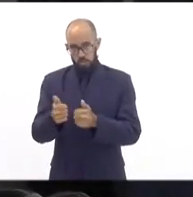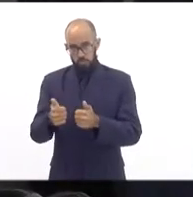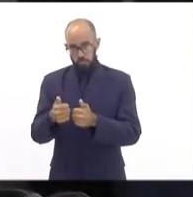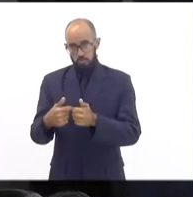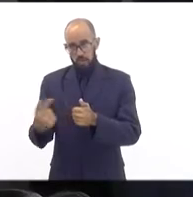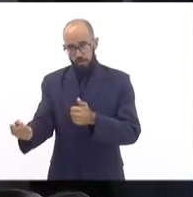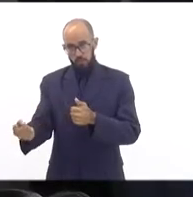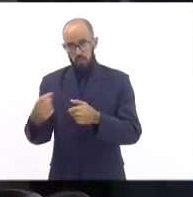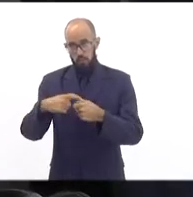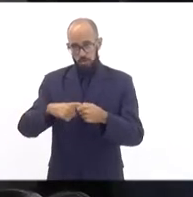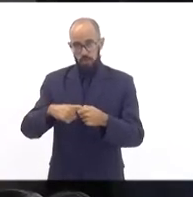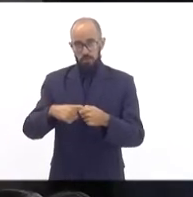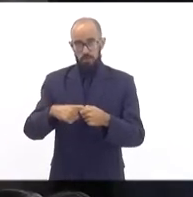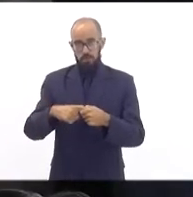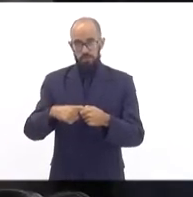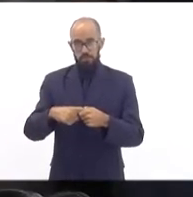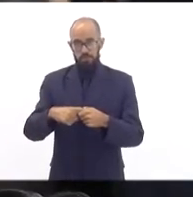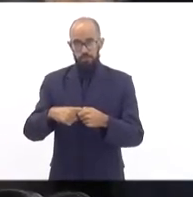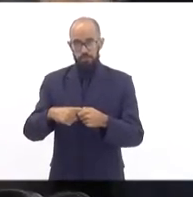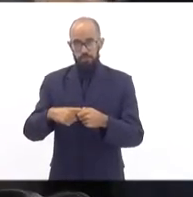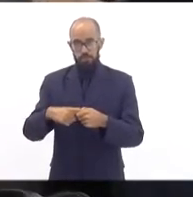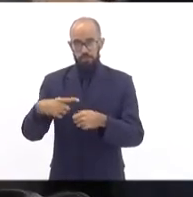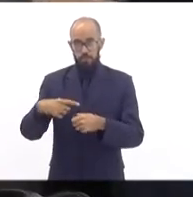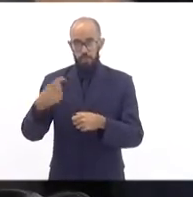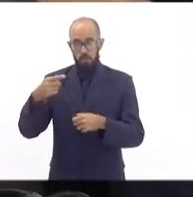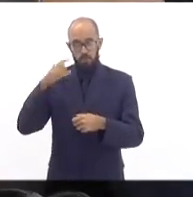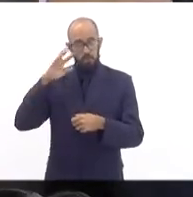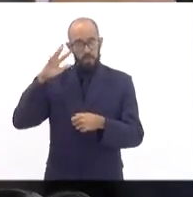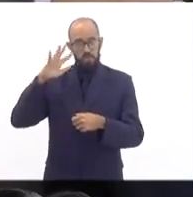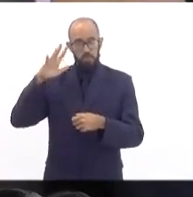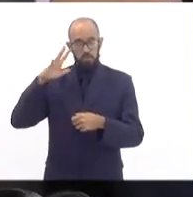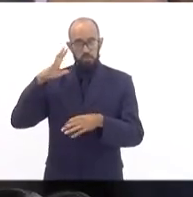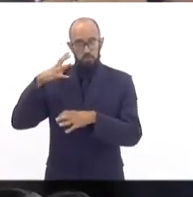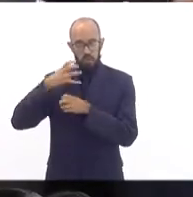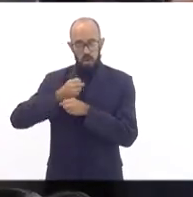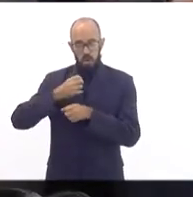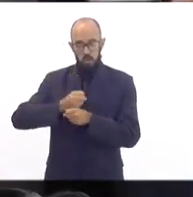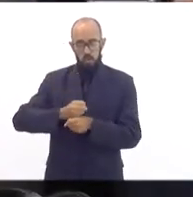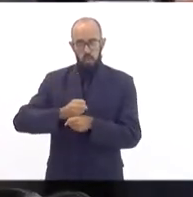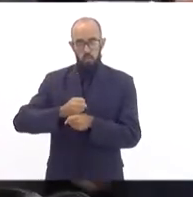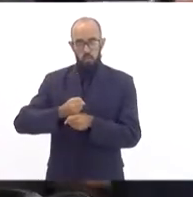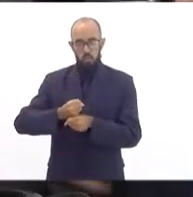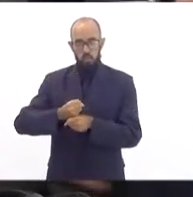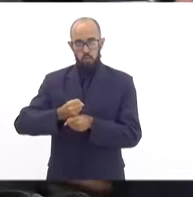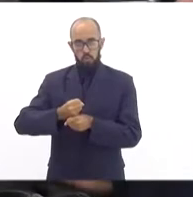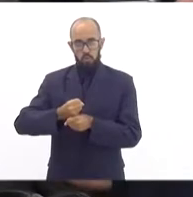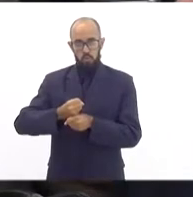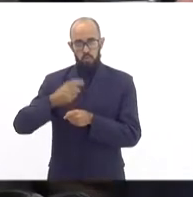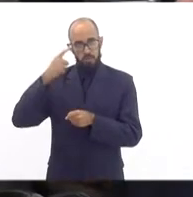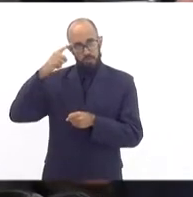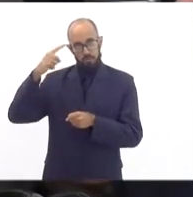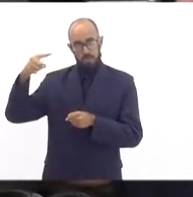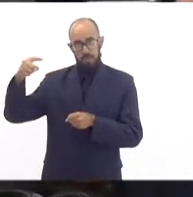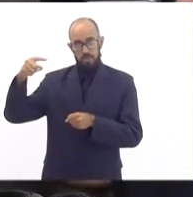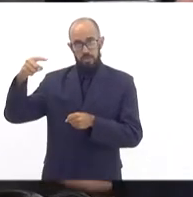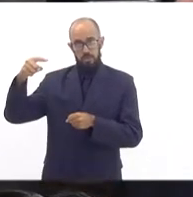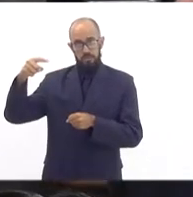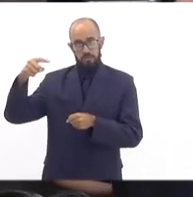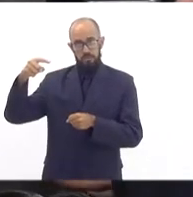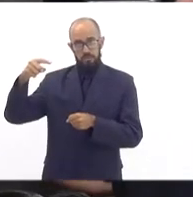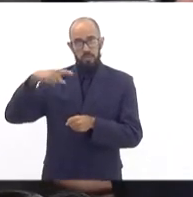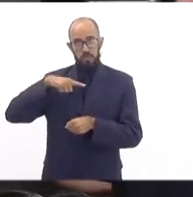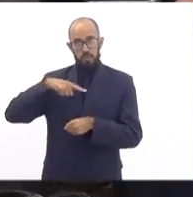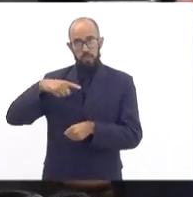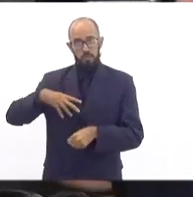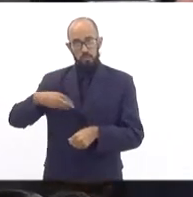Sim. Então, você imagine o cálculo da passagem semanal. Tenho